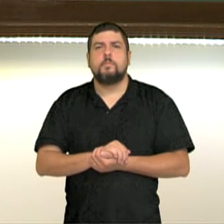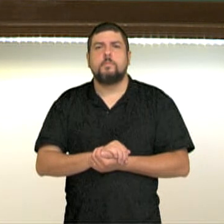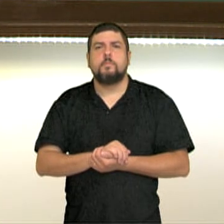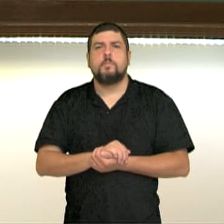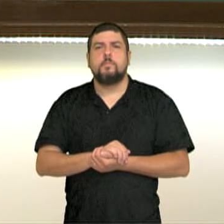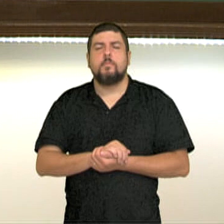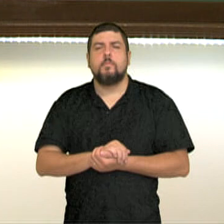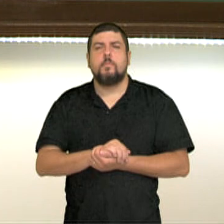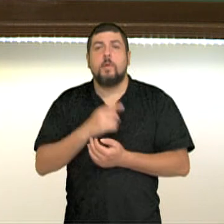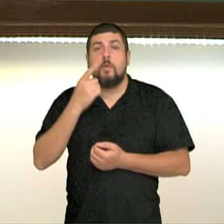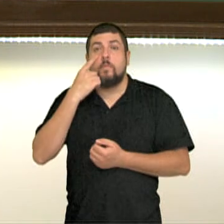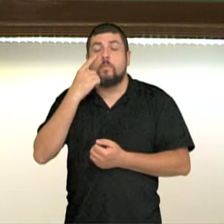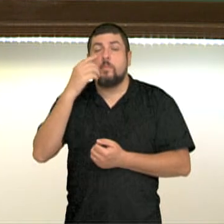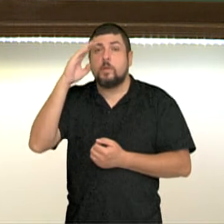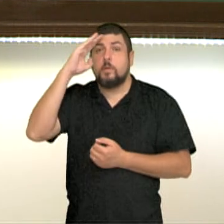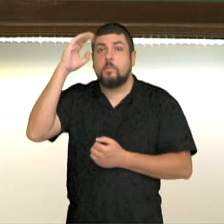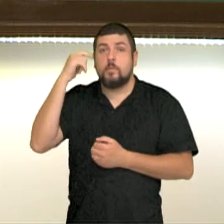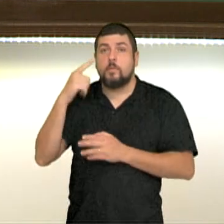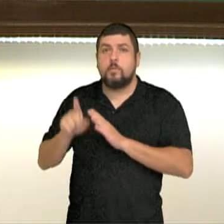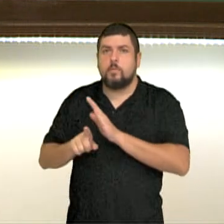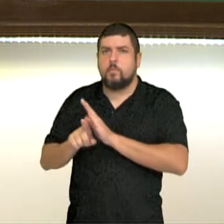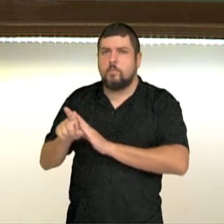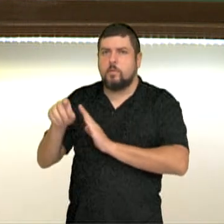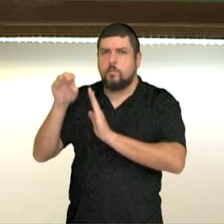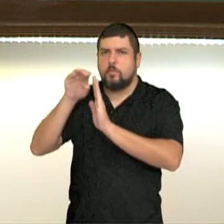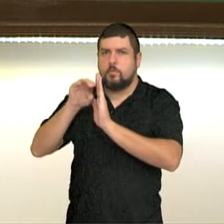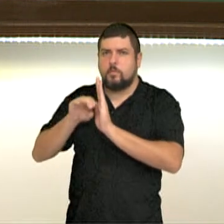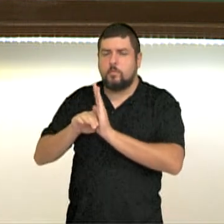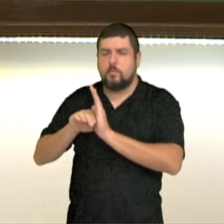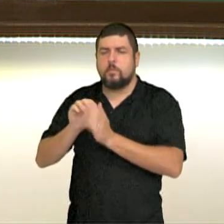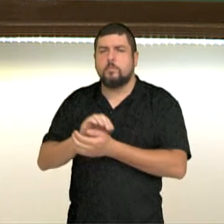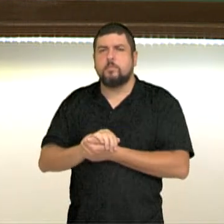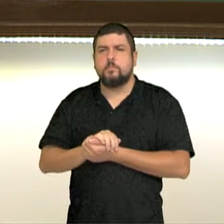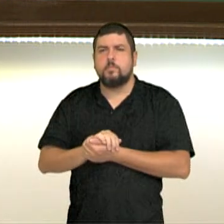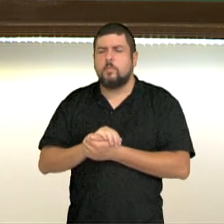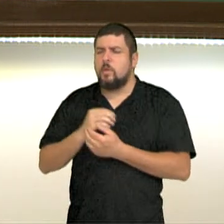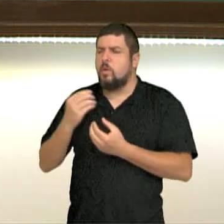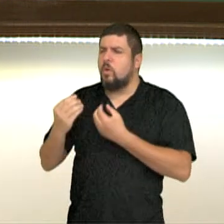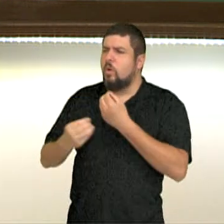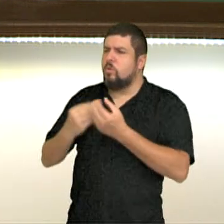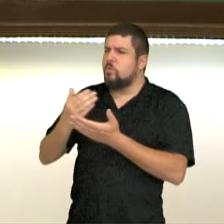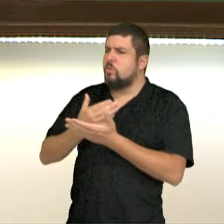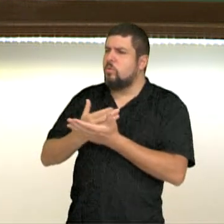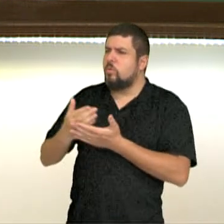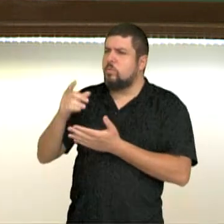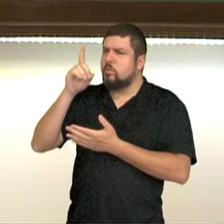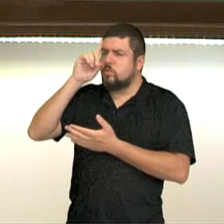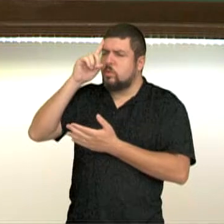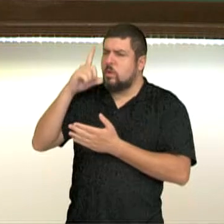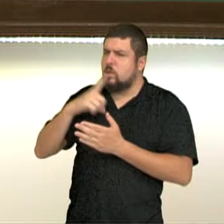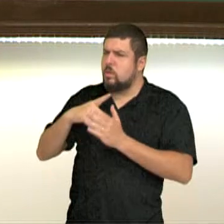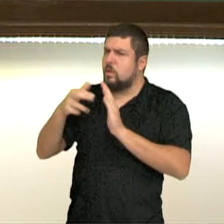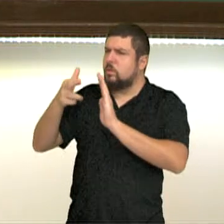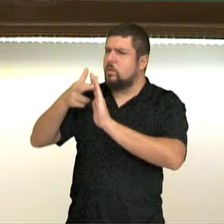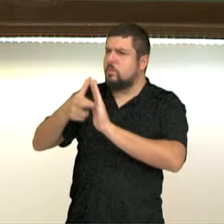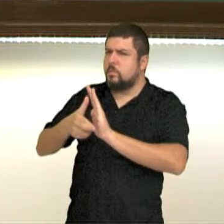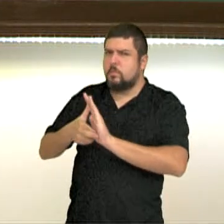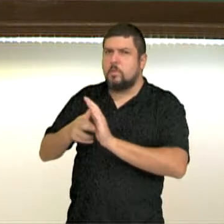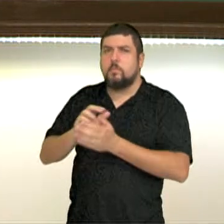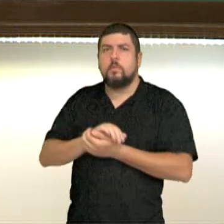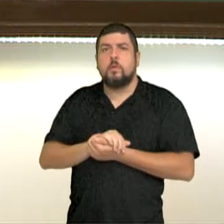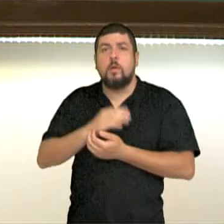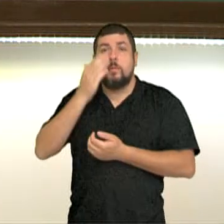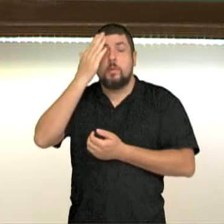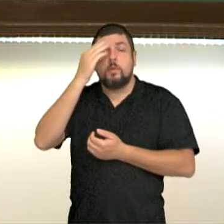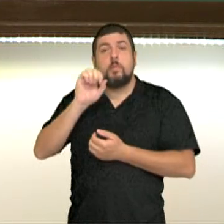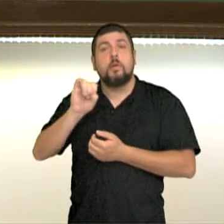Vamos olhar as principais perguntas, tá? Como você começa seu dia? Você tem uma rotina? Por que que ele perguntou isso? Para saber se a rotina faz